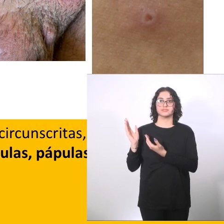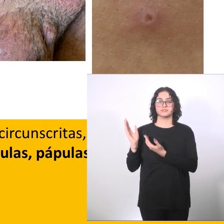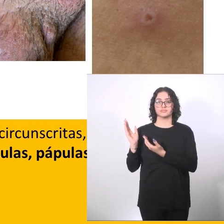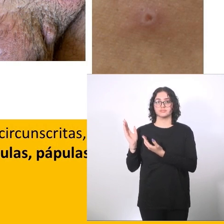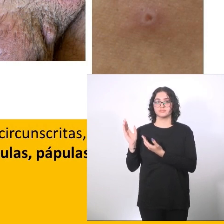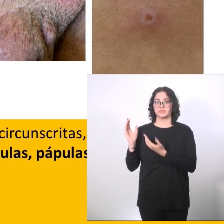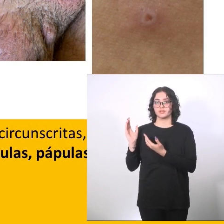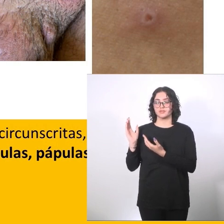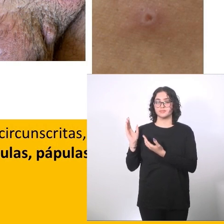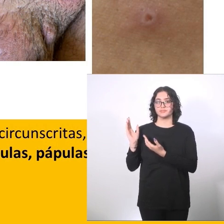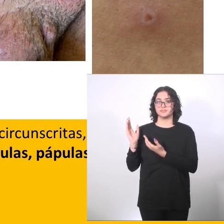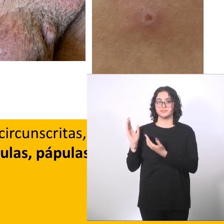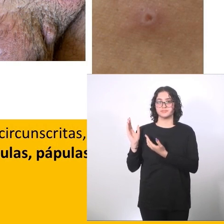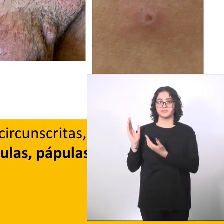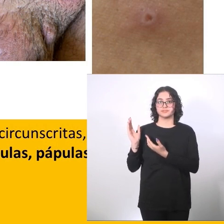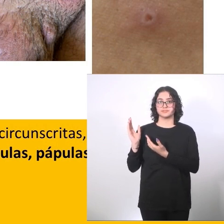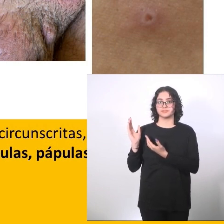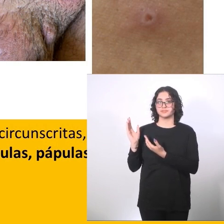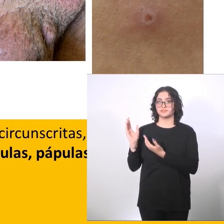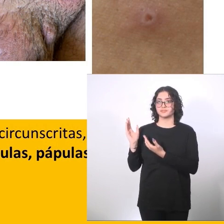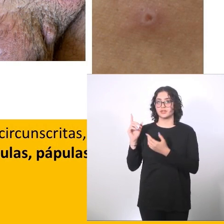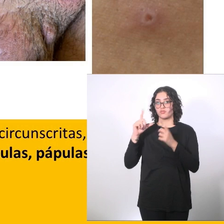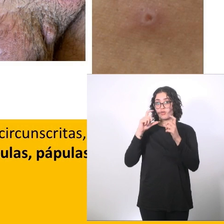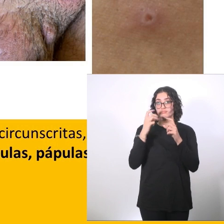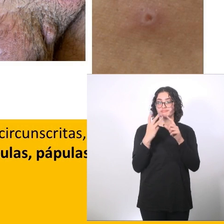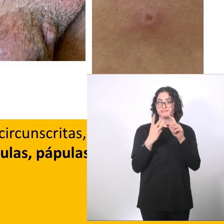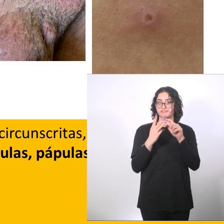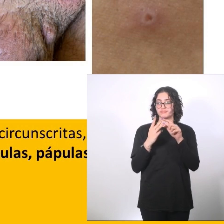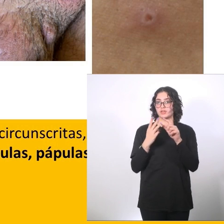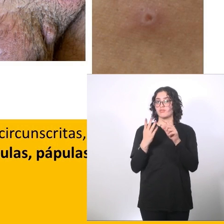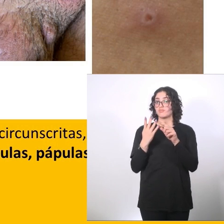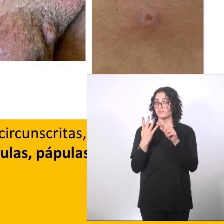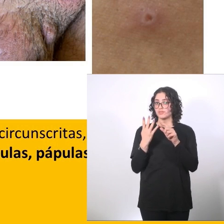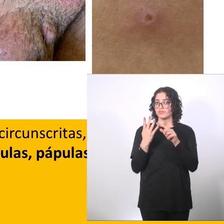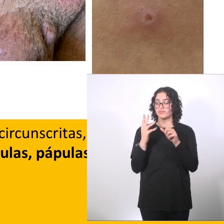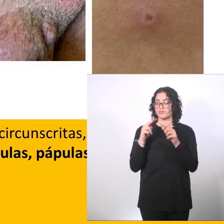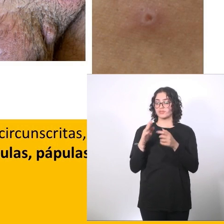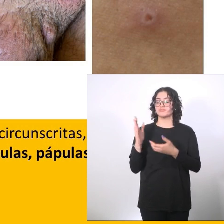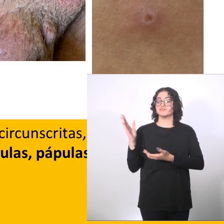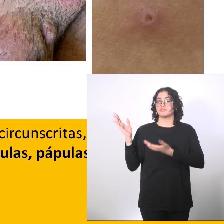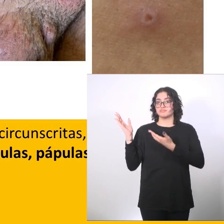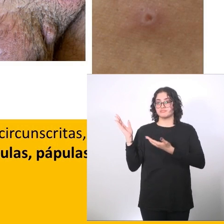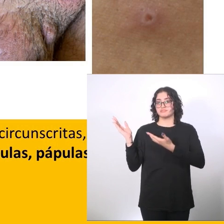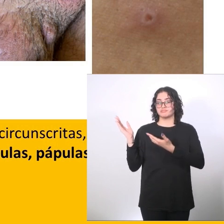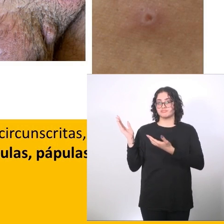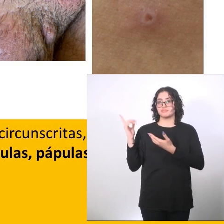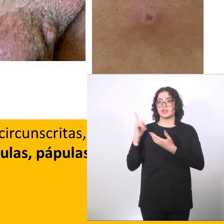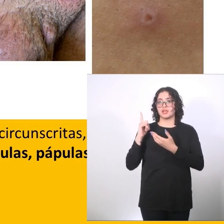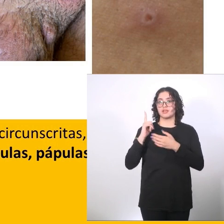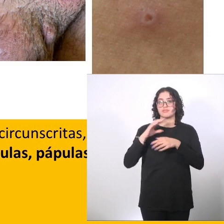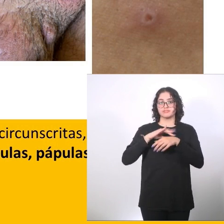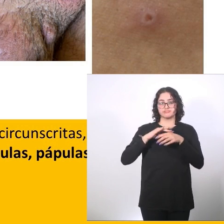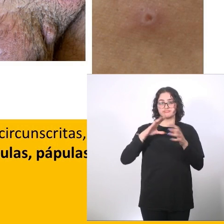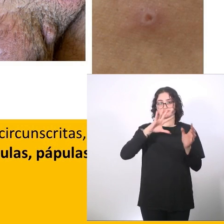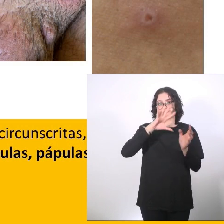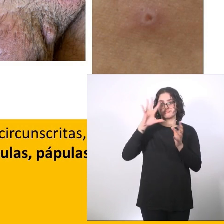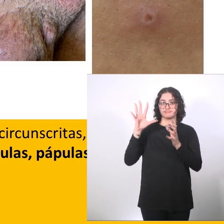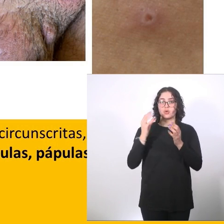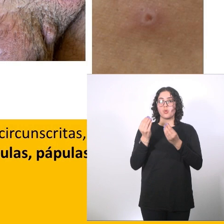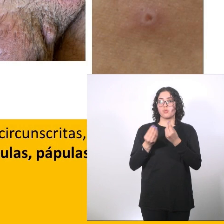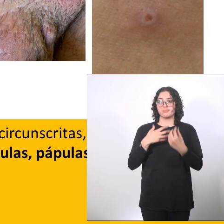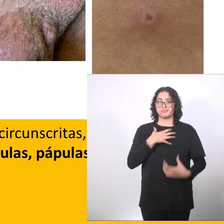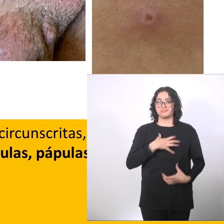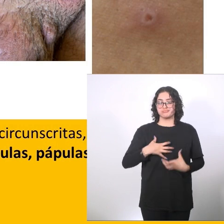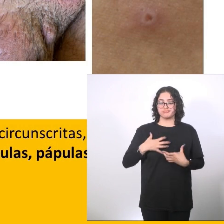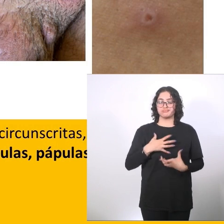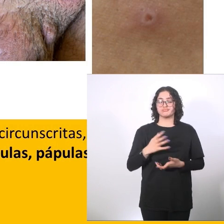na terceira fotografia. Na quarta, lesão ulcerada, depois uma crosta, uma